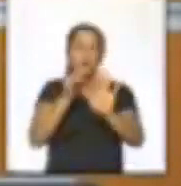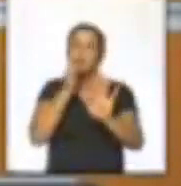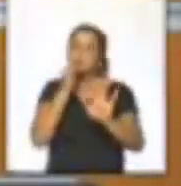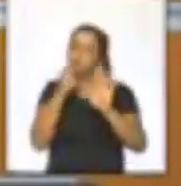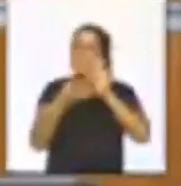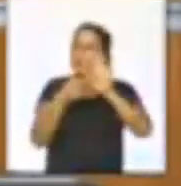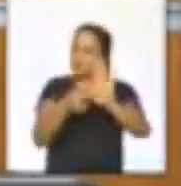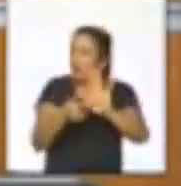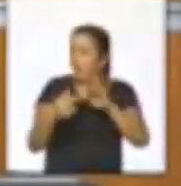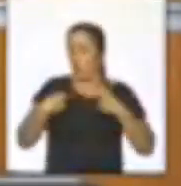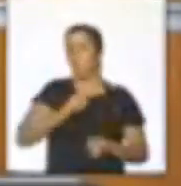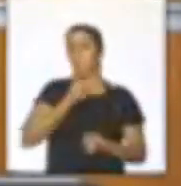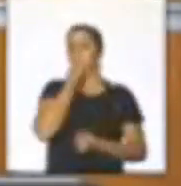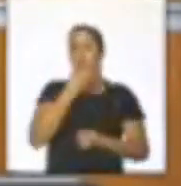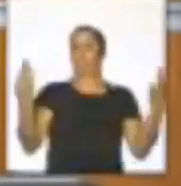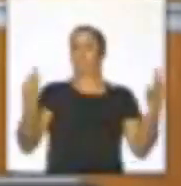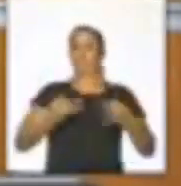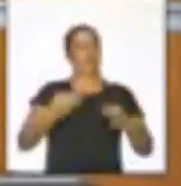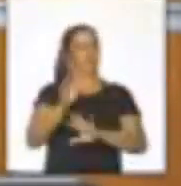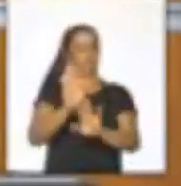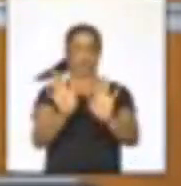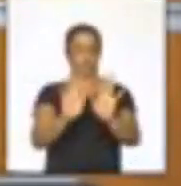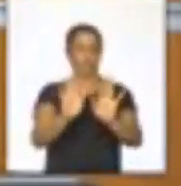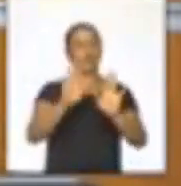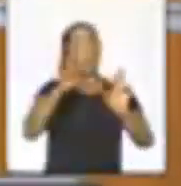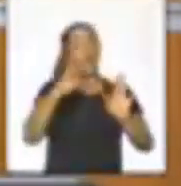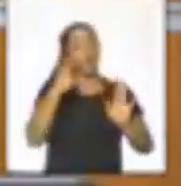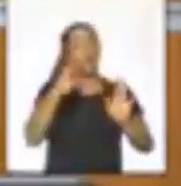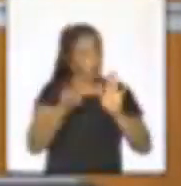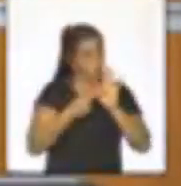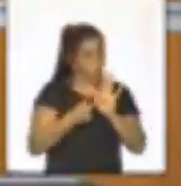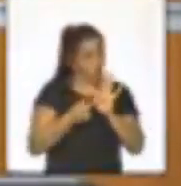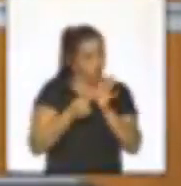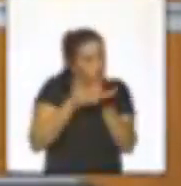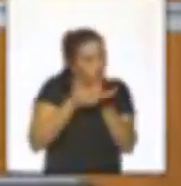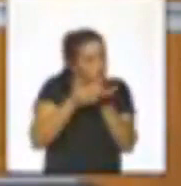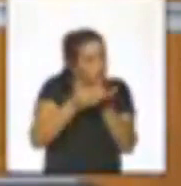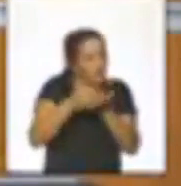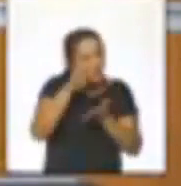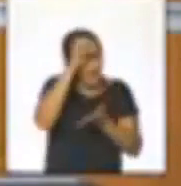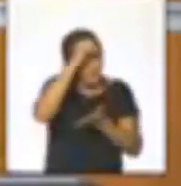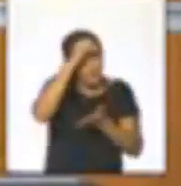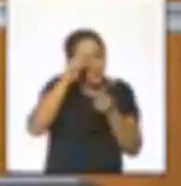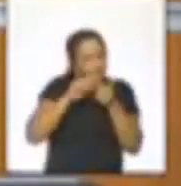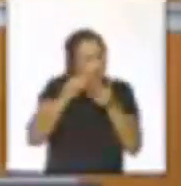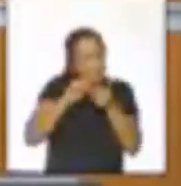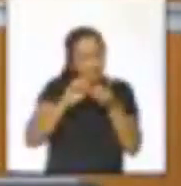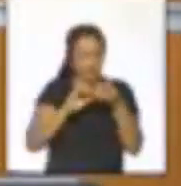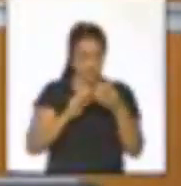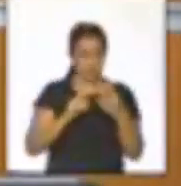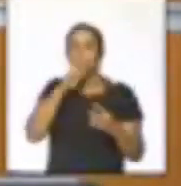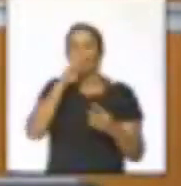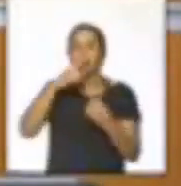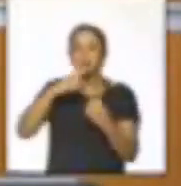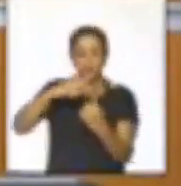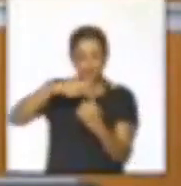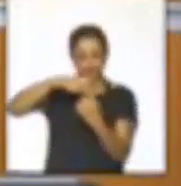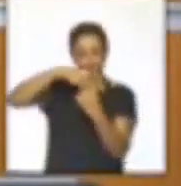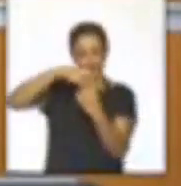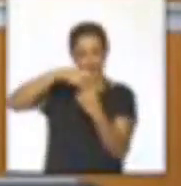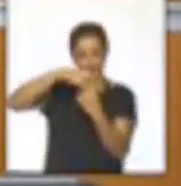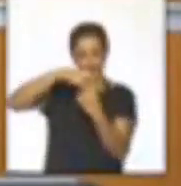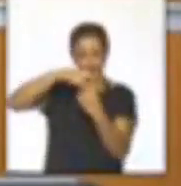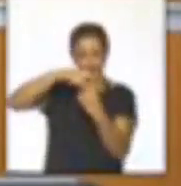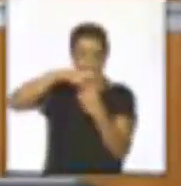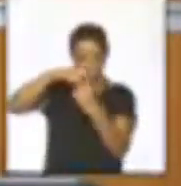do cubo, mas por exemplo, aqui, ó. A primeira etapa para você montar o cubo, você precisa formar uma cruz. Então, eu preciso